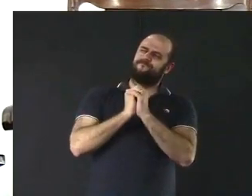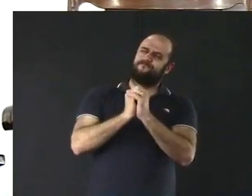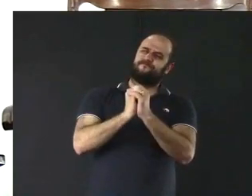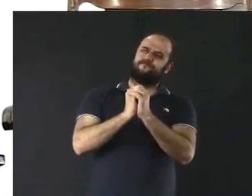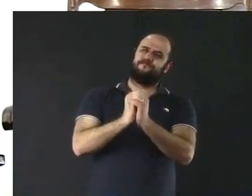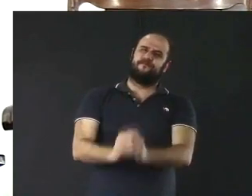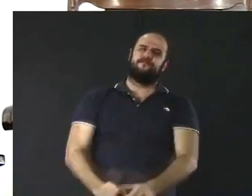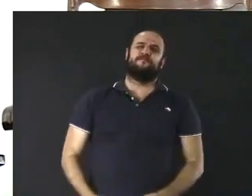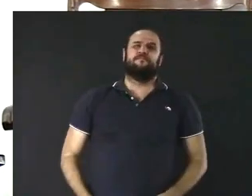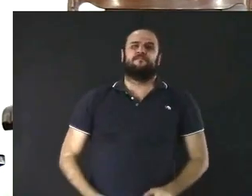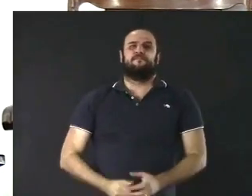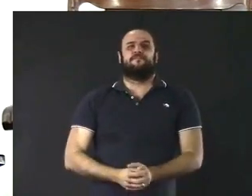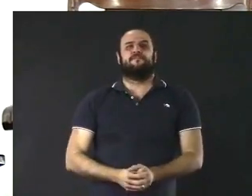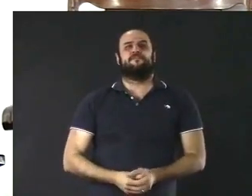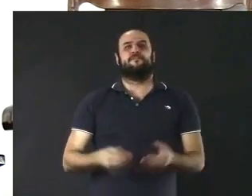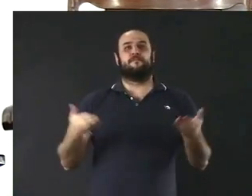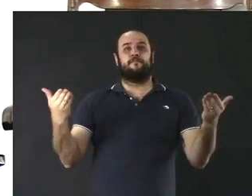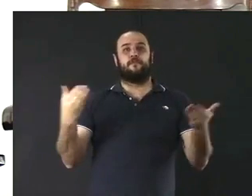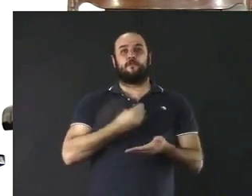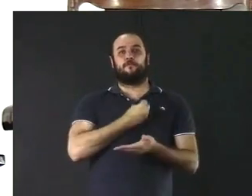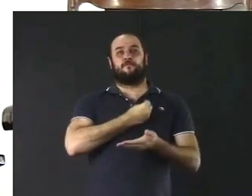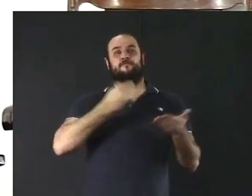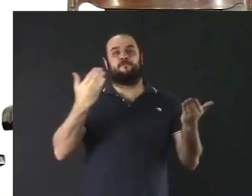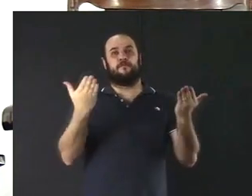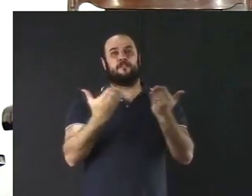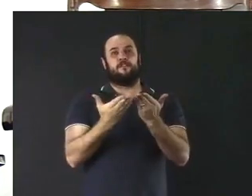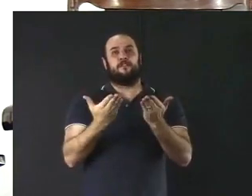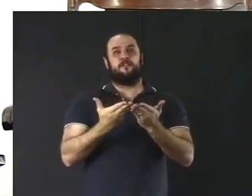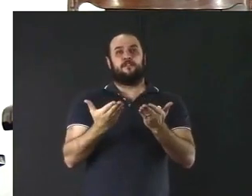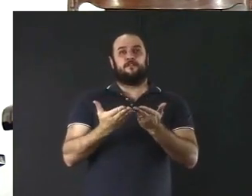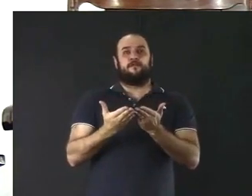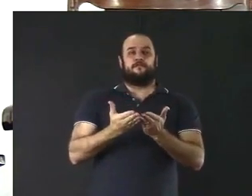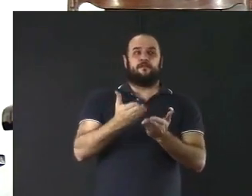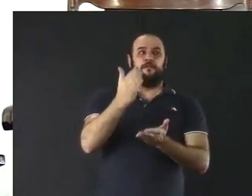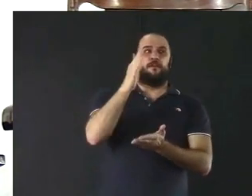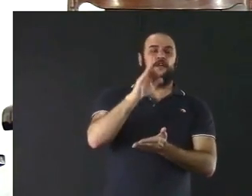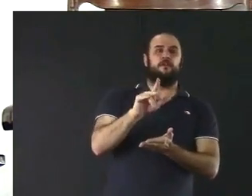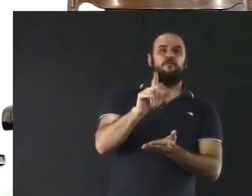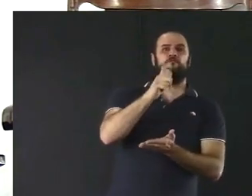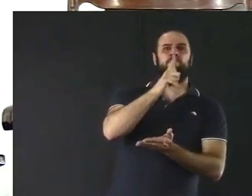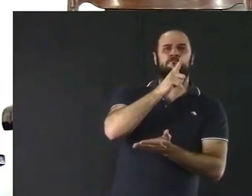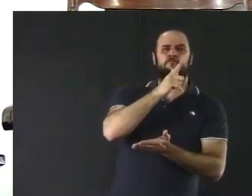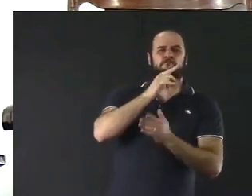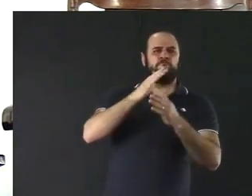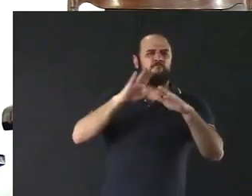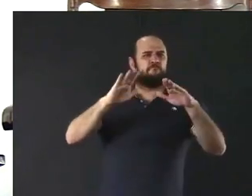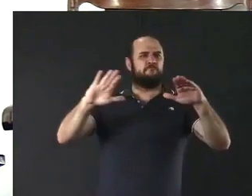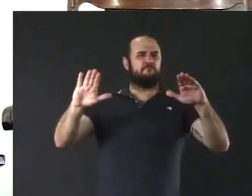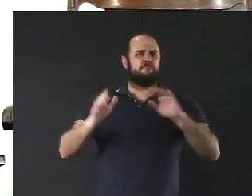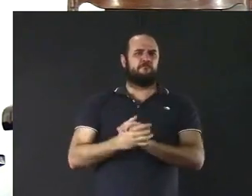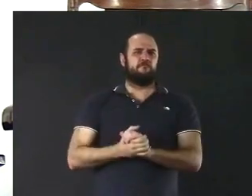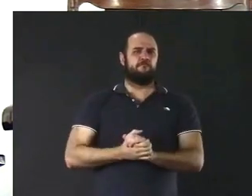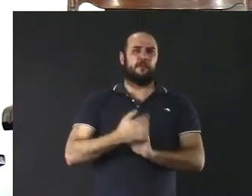Amém. Queridos, a vida cristã é comparada a uma grande maratona. Nós estamos